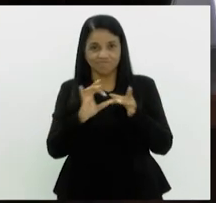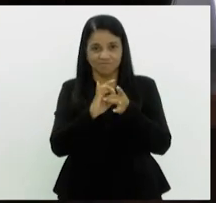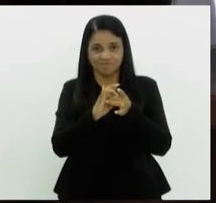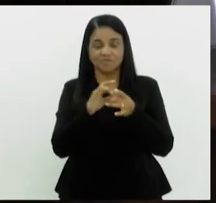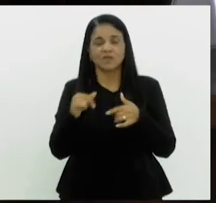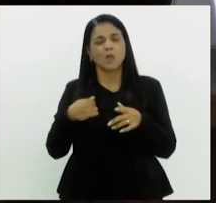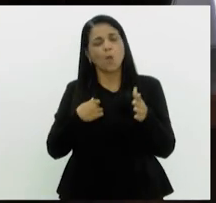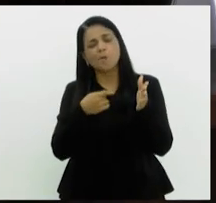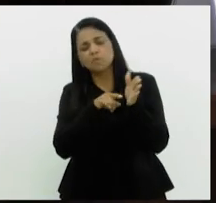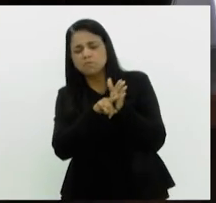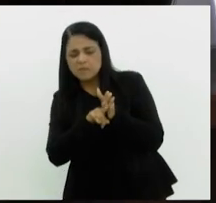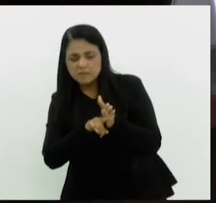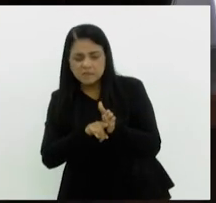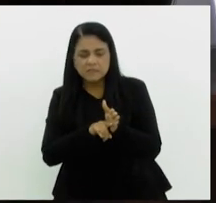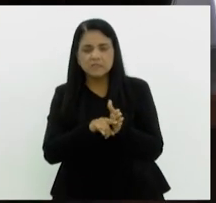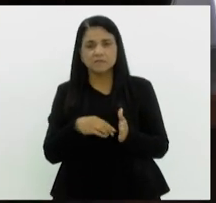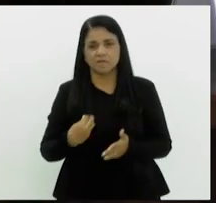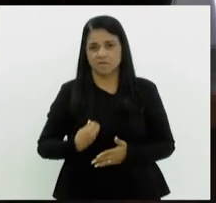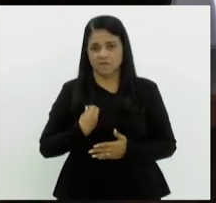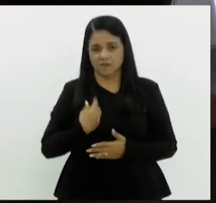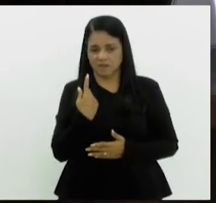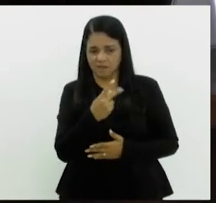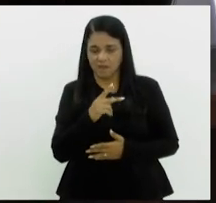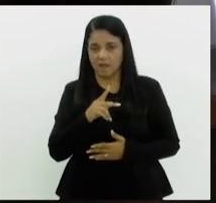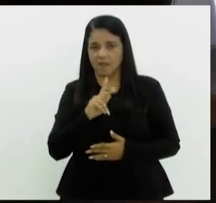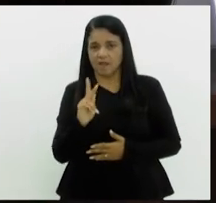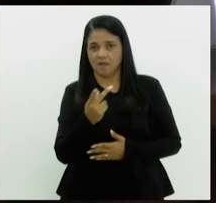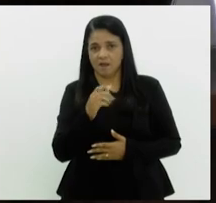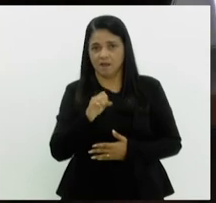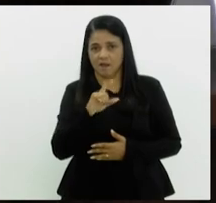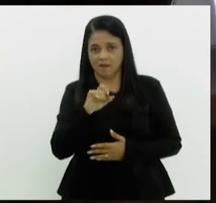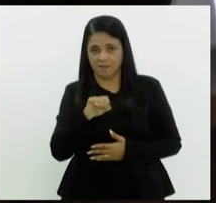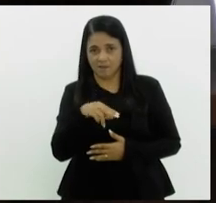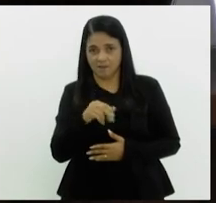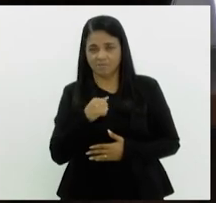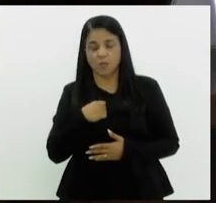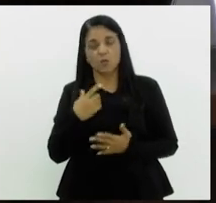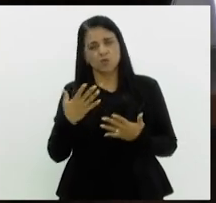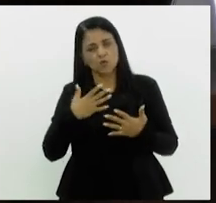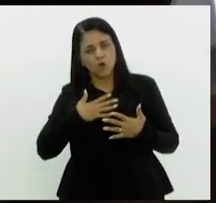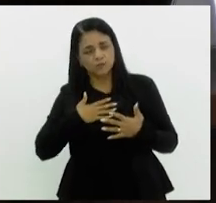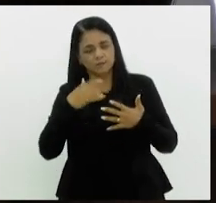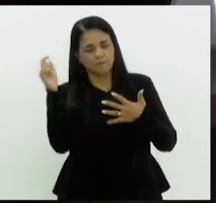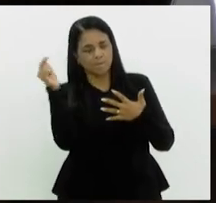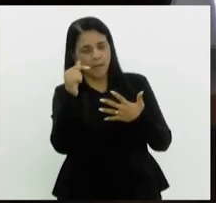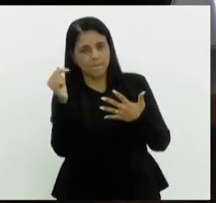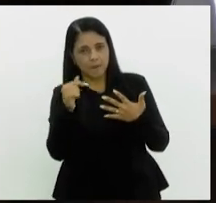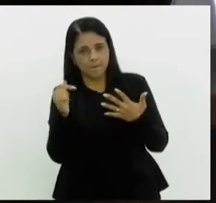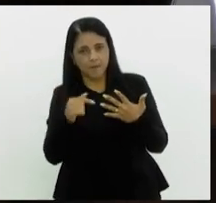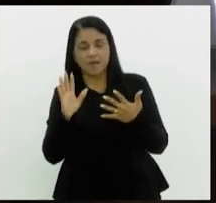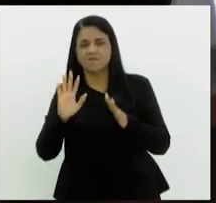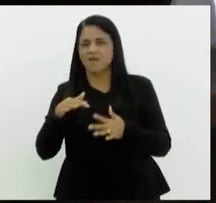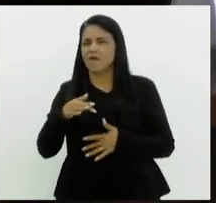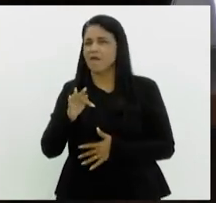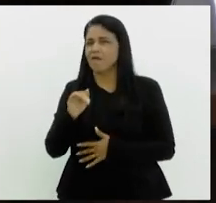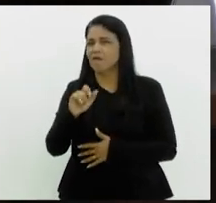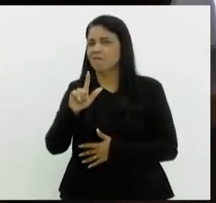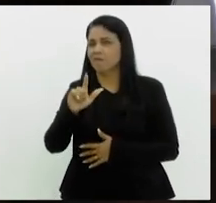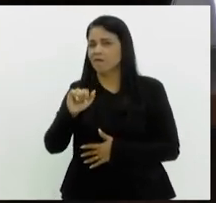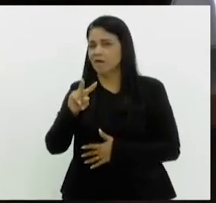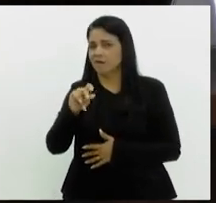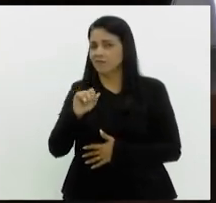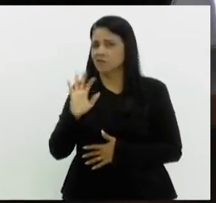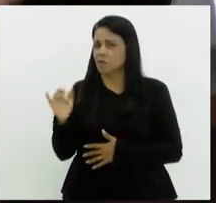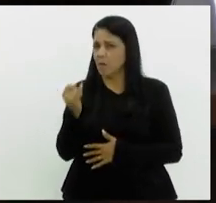Helena Teodoro, e tem umas coisas que eu gostaria de pontuar aqui, que já a Flávia Oliveira pontuou várias coisas